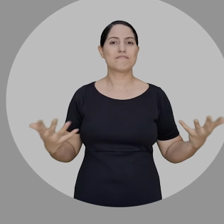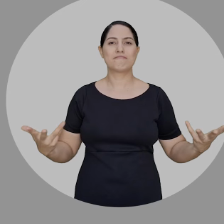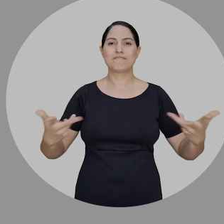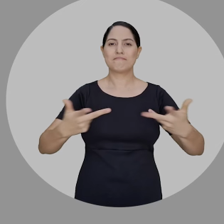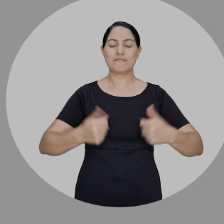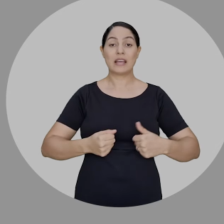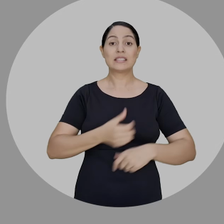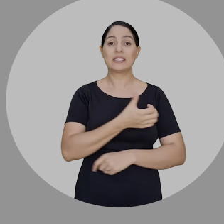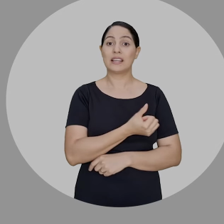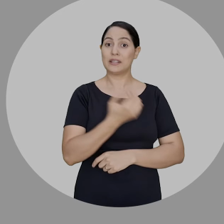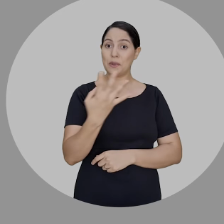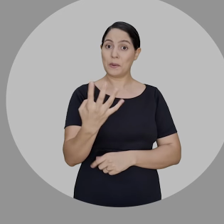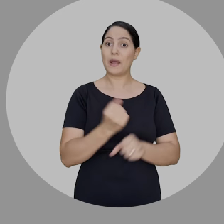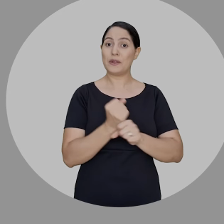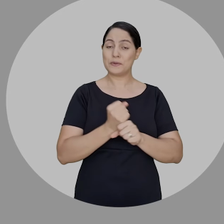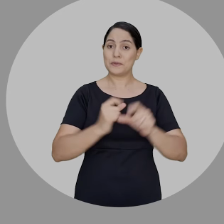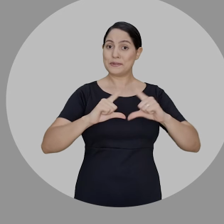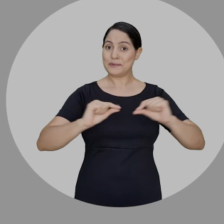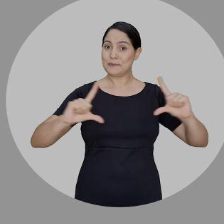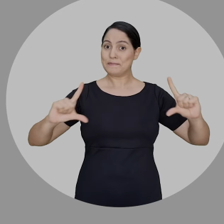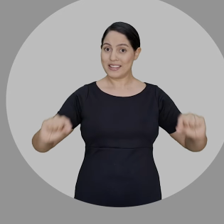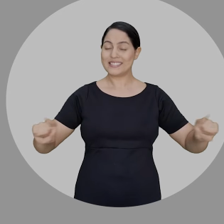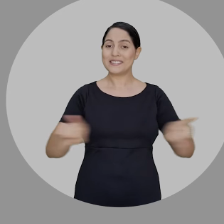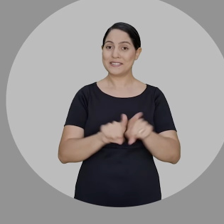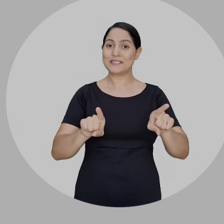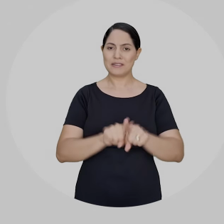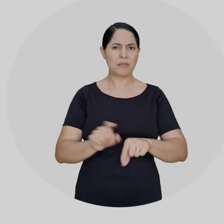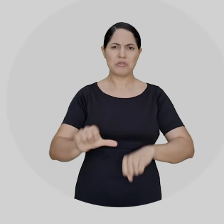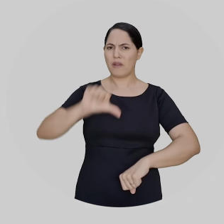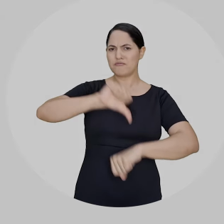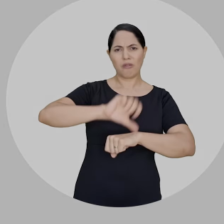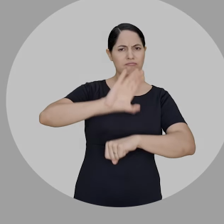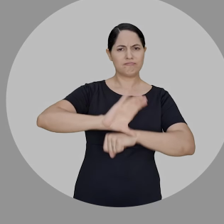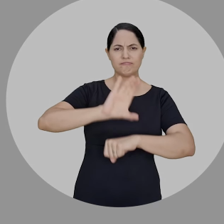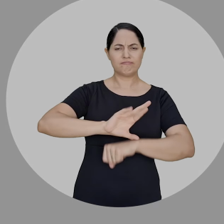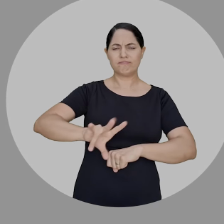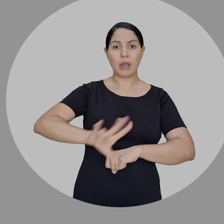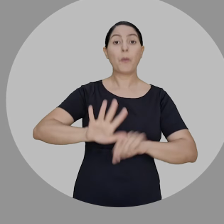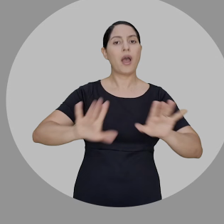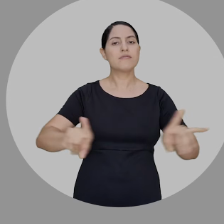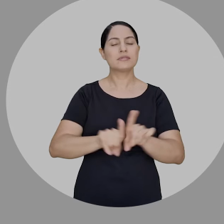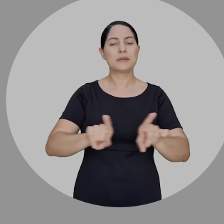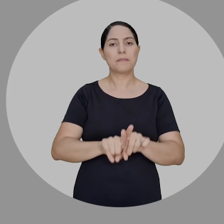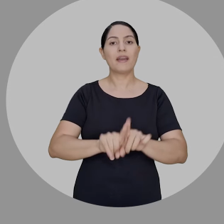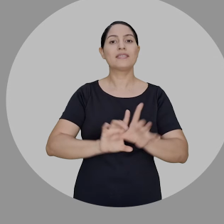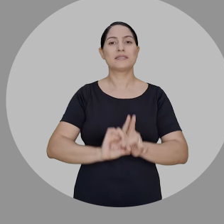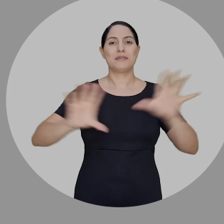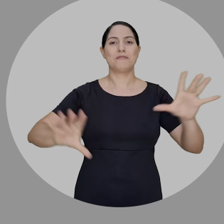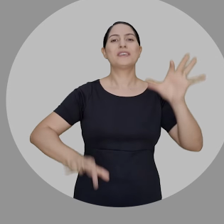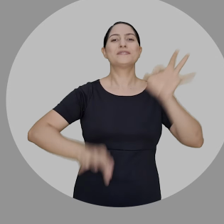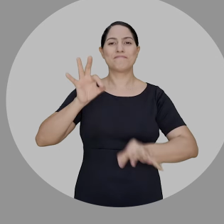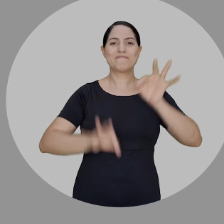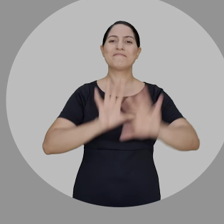anos de Brasília é muito mais do que uma capital, um símbolo de democracia e justiça. A contribuição da OAB Nacional